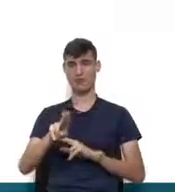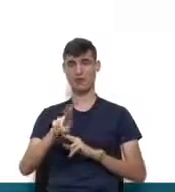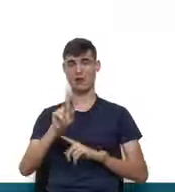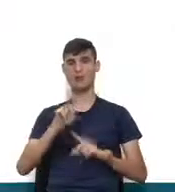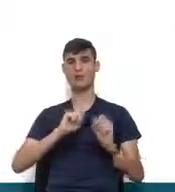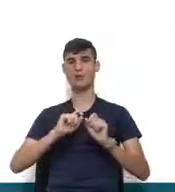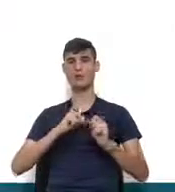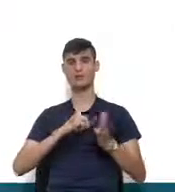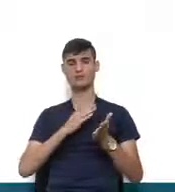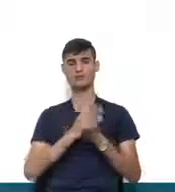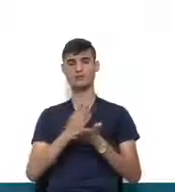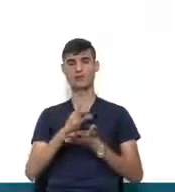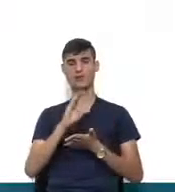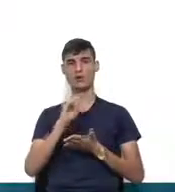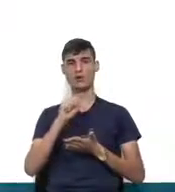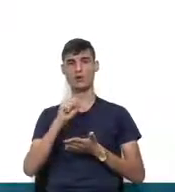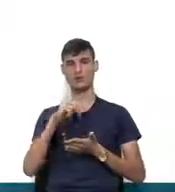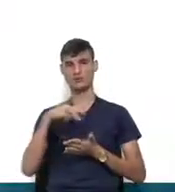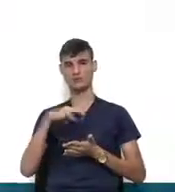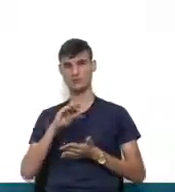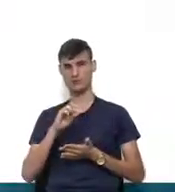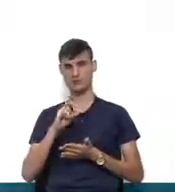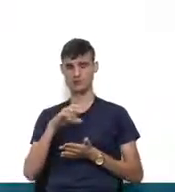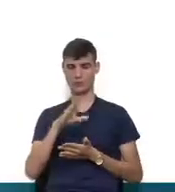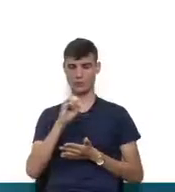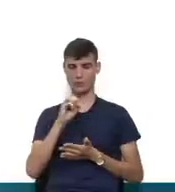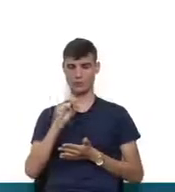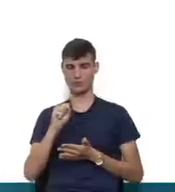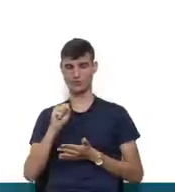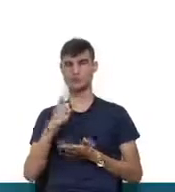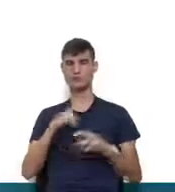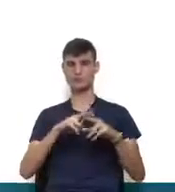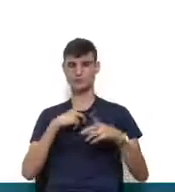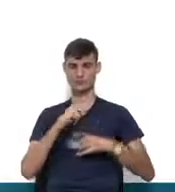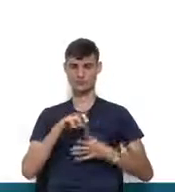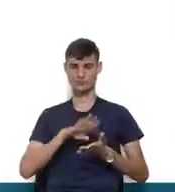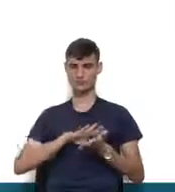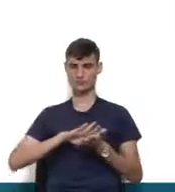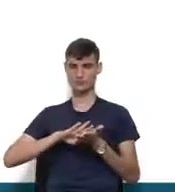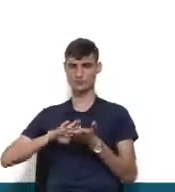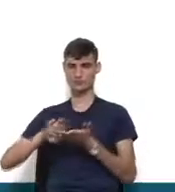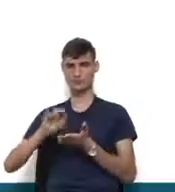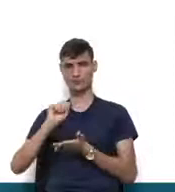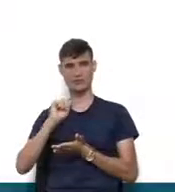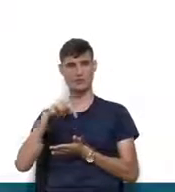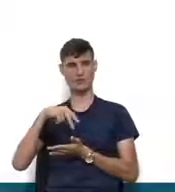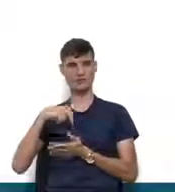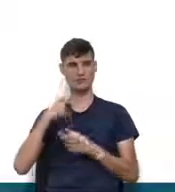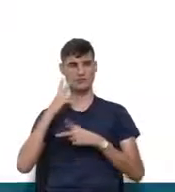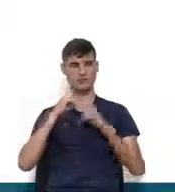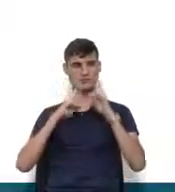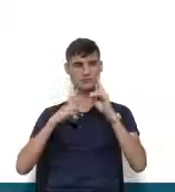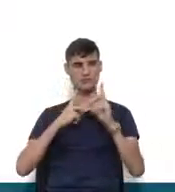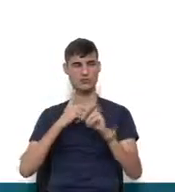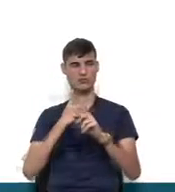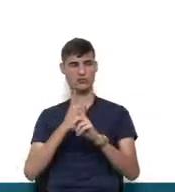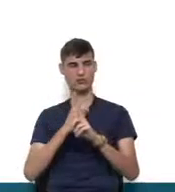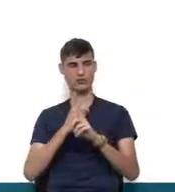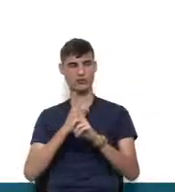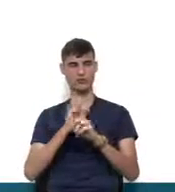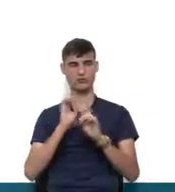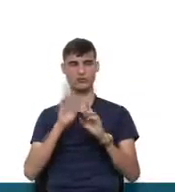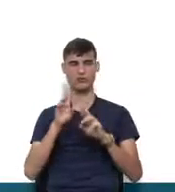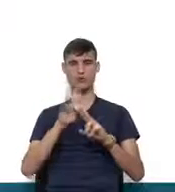série de cossenos, que a gente pode escrever aqui, isolando o nosso AN, e a gente pode encontrar